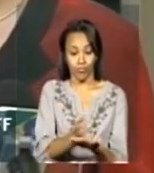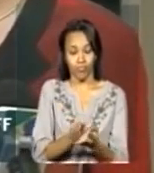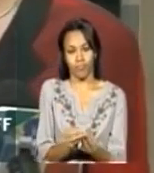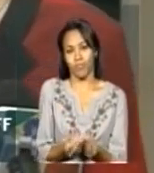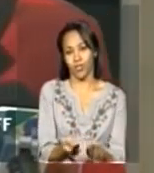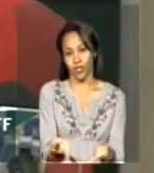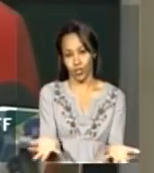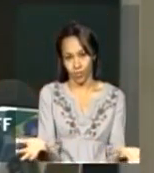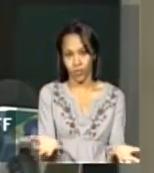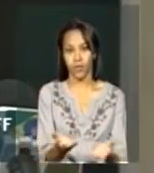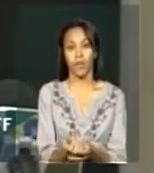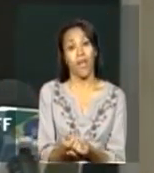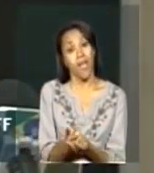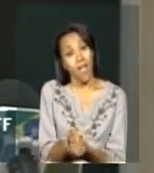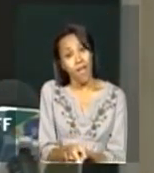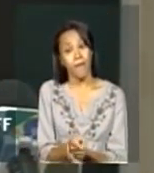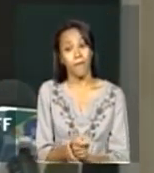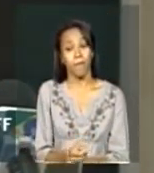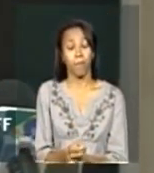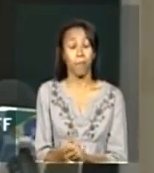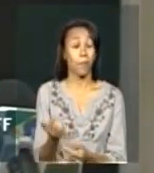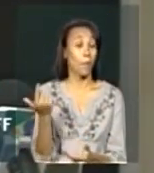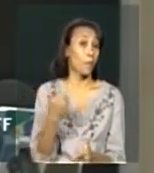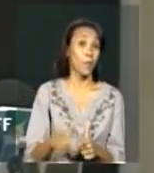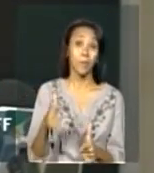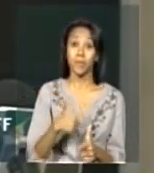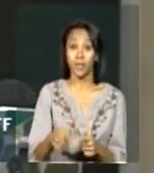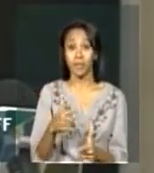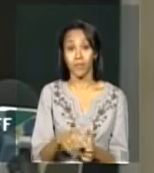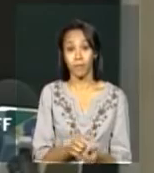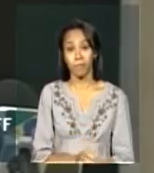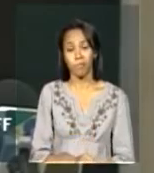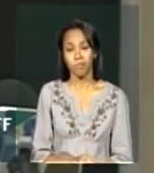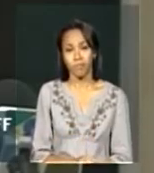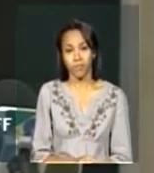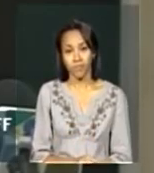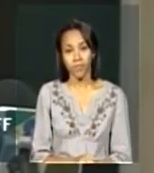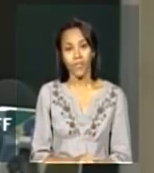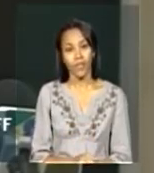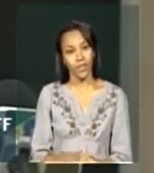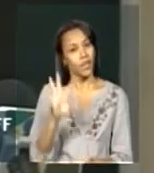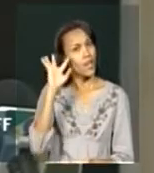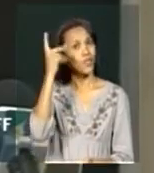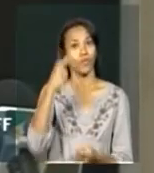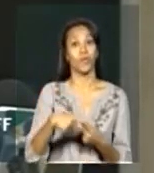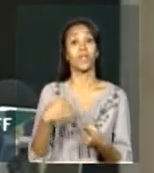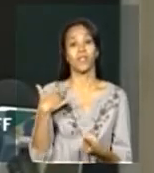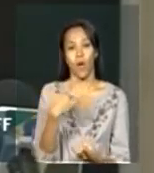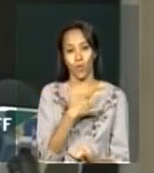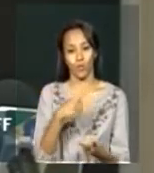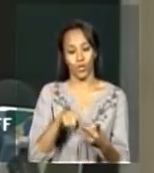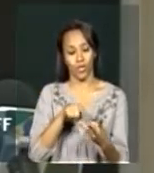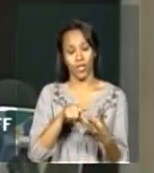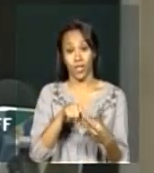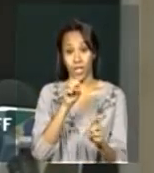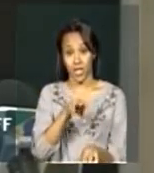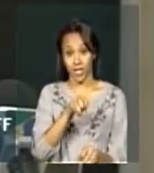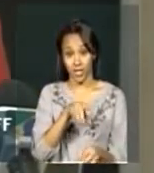saúde, isso é um um dos problemas mais graves que nós temos de resolver, saúde e educação. Por